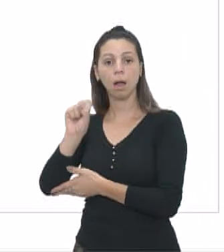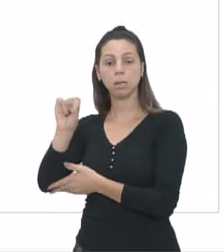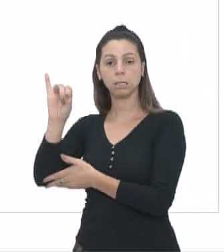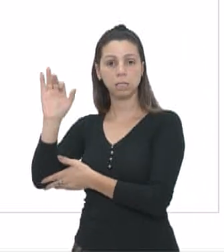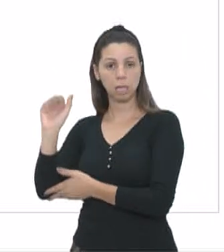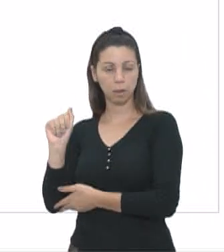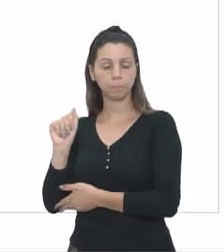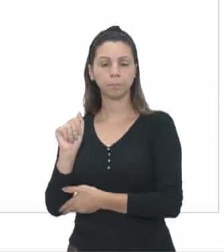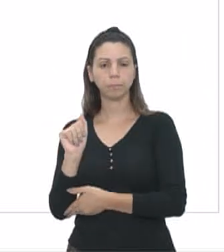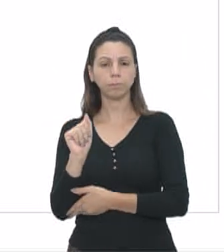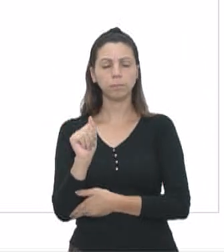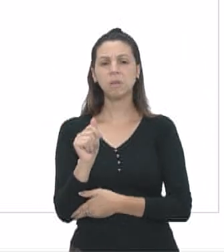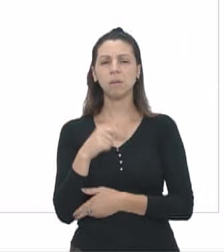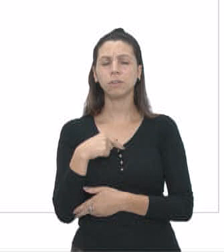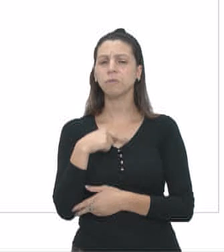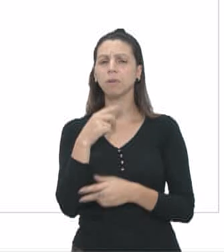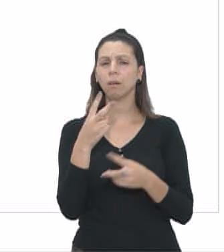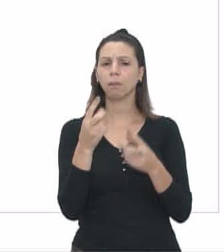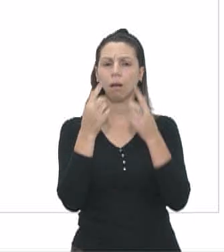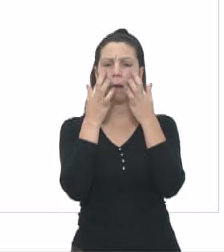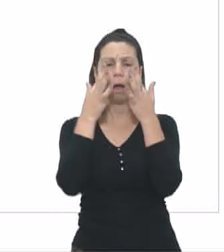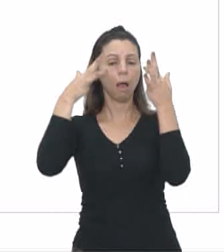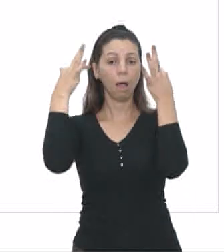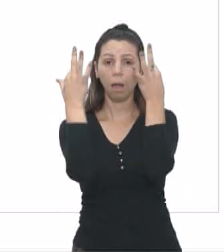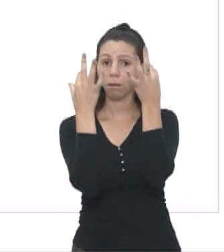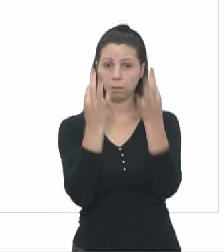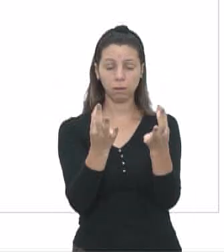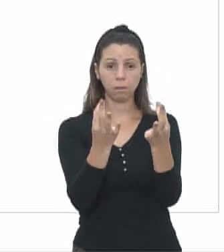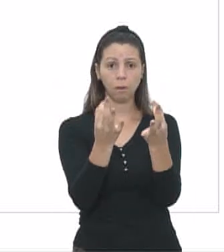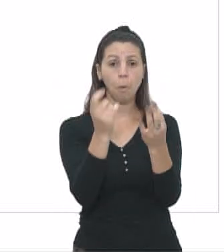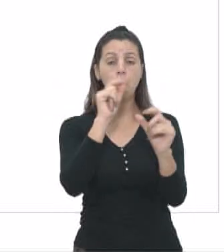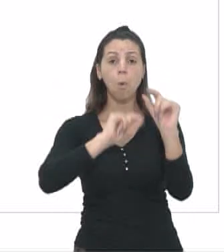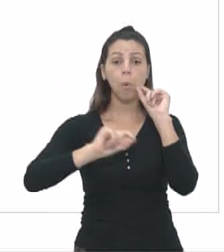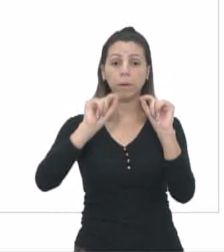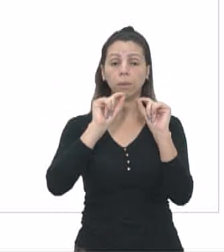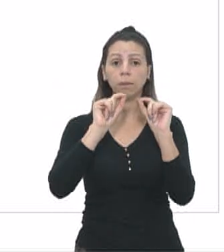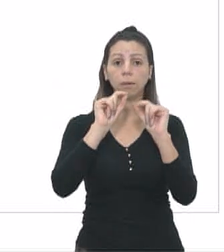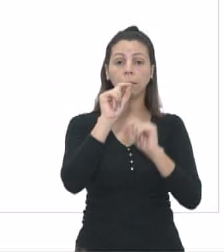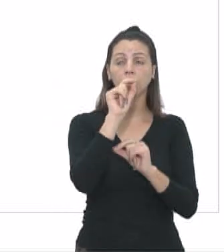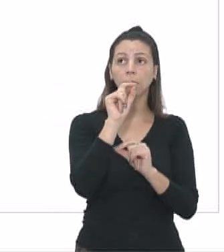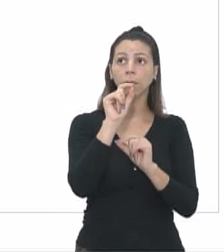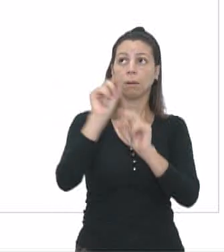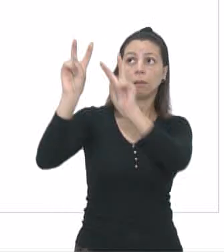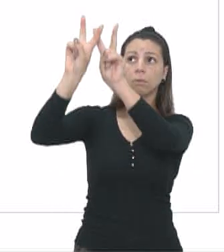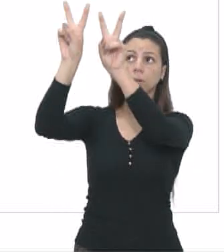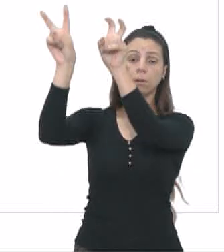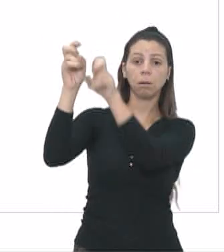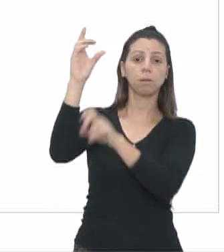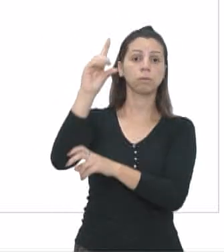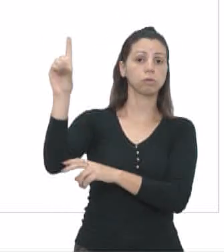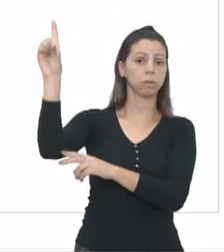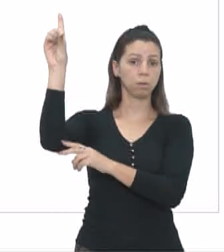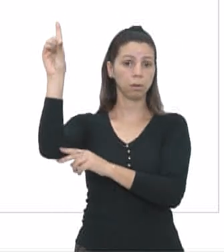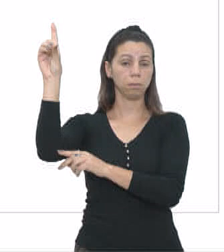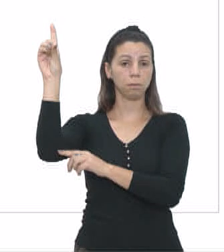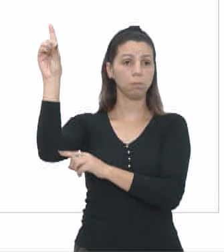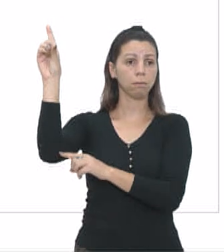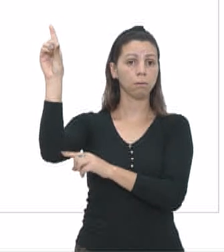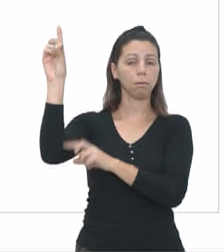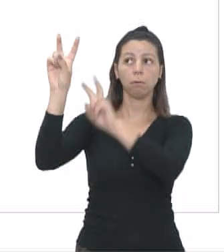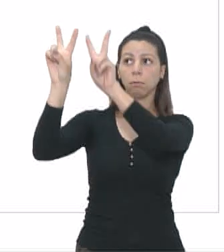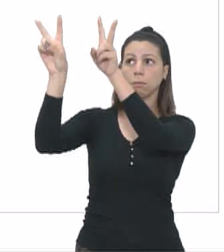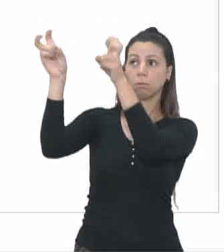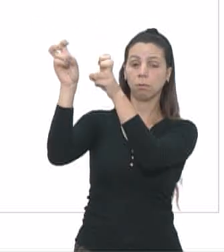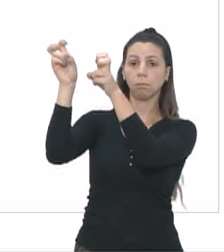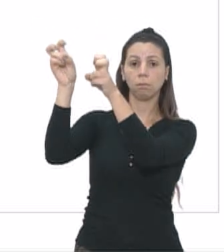Se a gente olhar com bastante atenção, olha onde está o título do mapa, no canto superior direito do mapa, está ali, ó. Por isso está